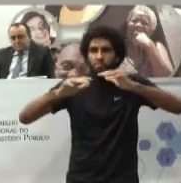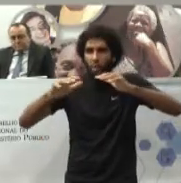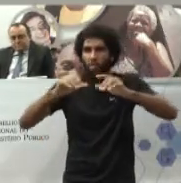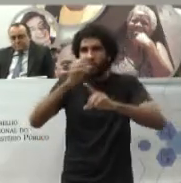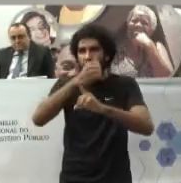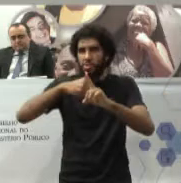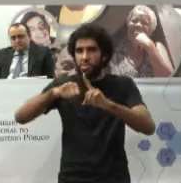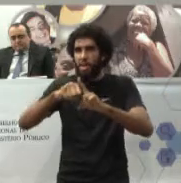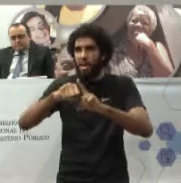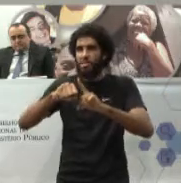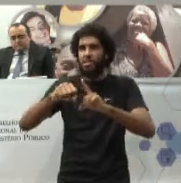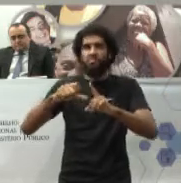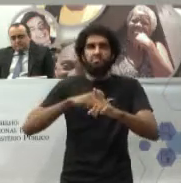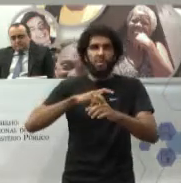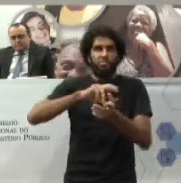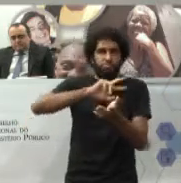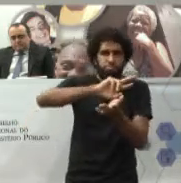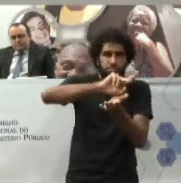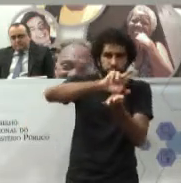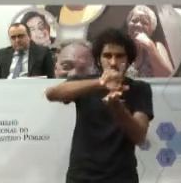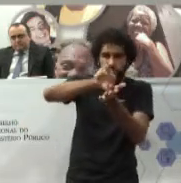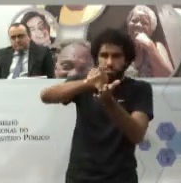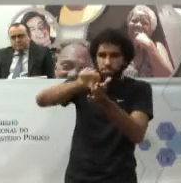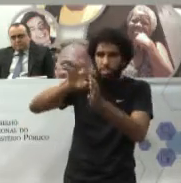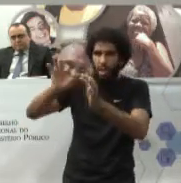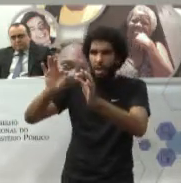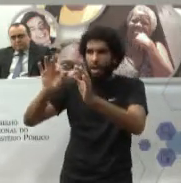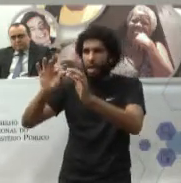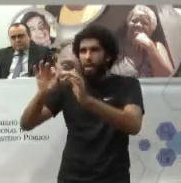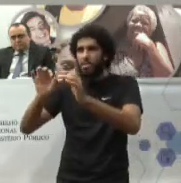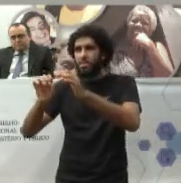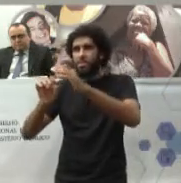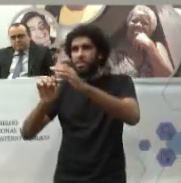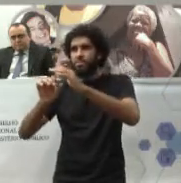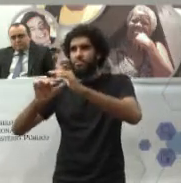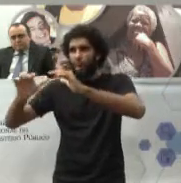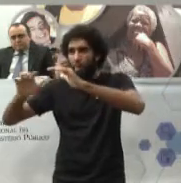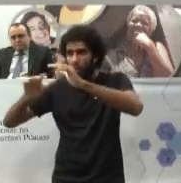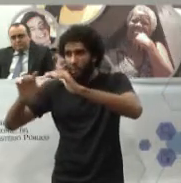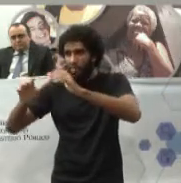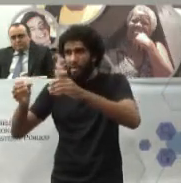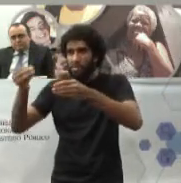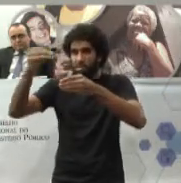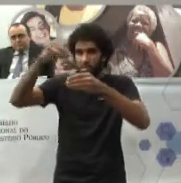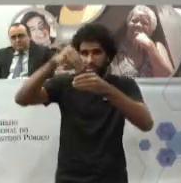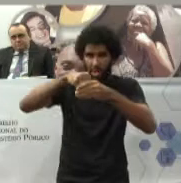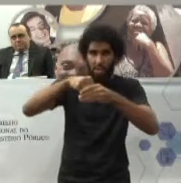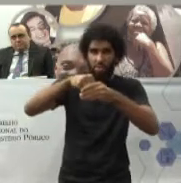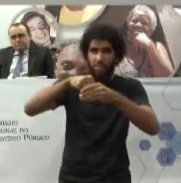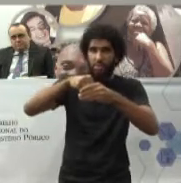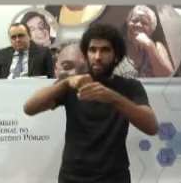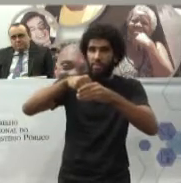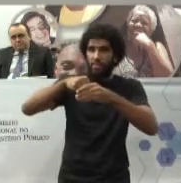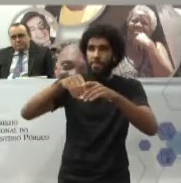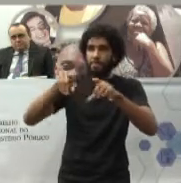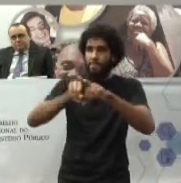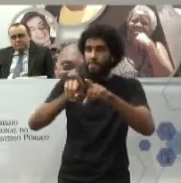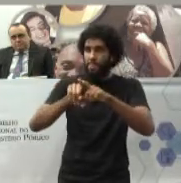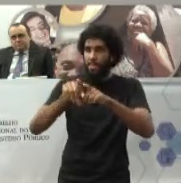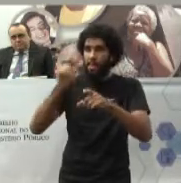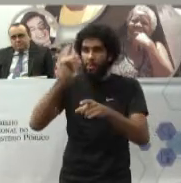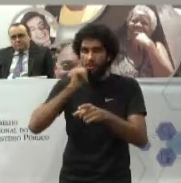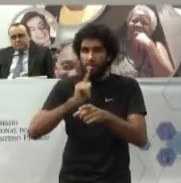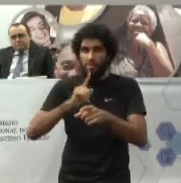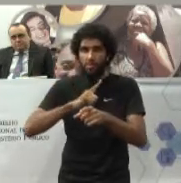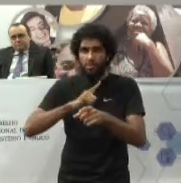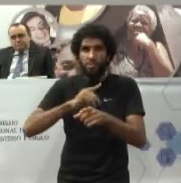100 organizações da a 150 organizações da sociedade que compõem esse órgão colegiado que tem produzido muitas